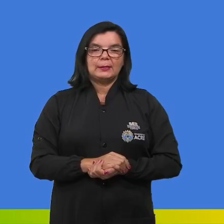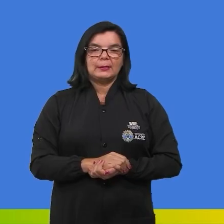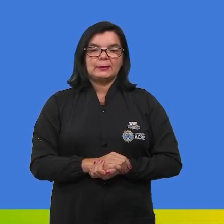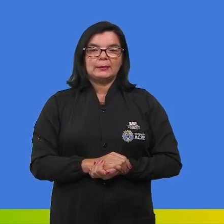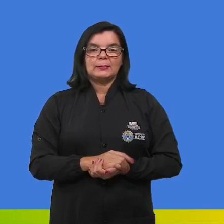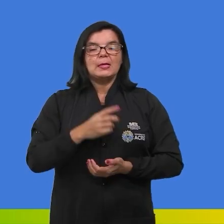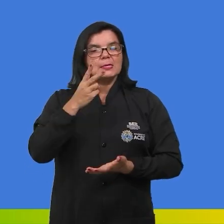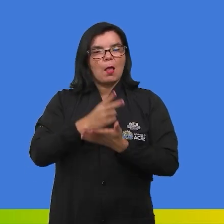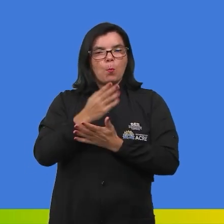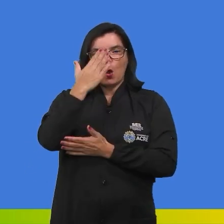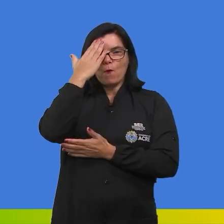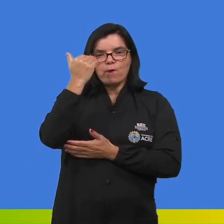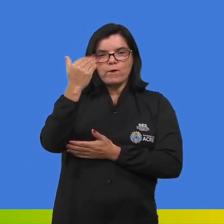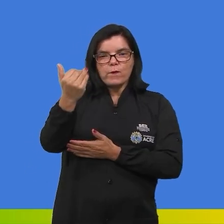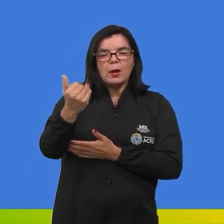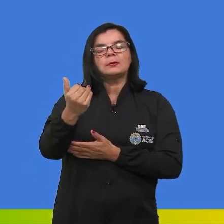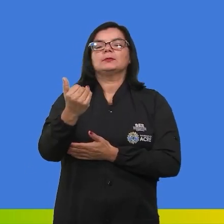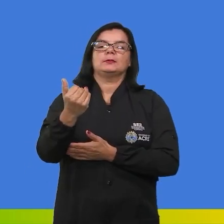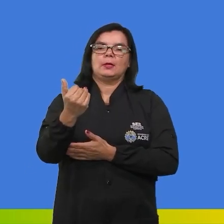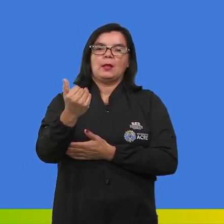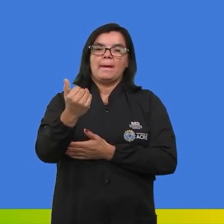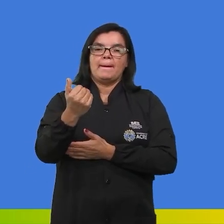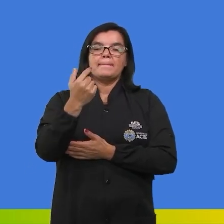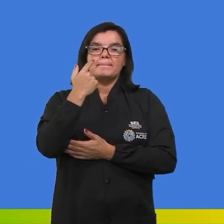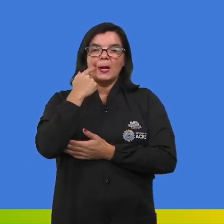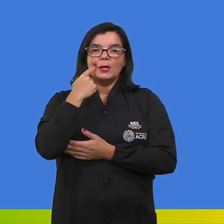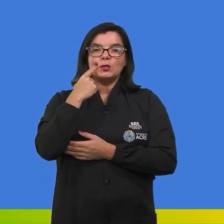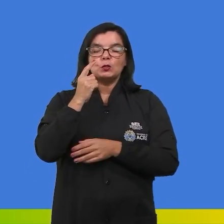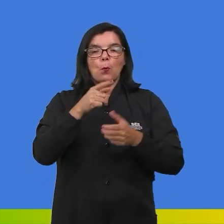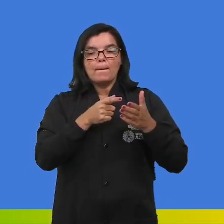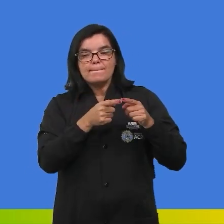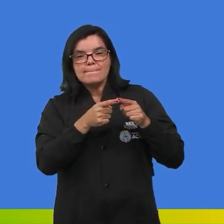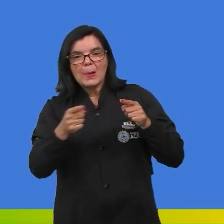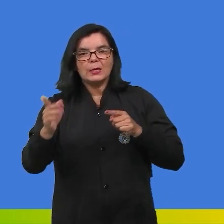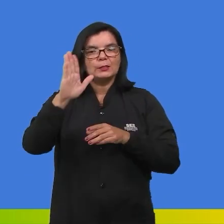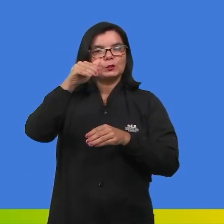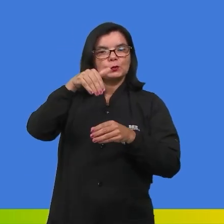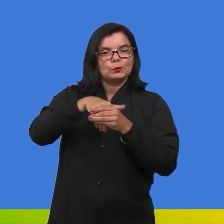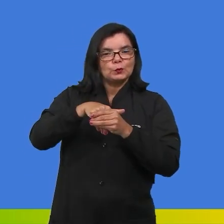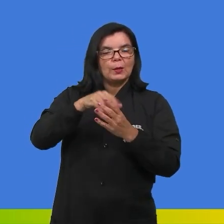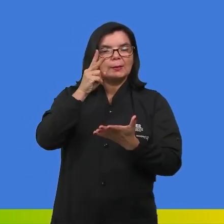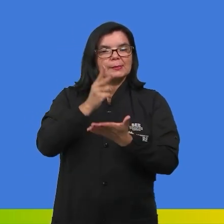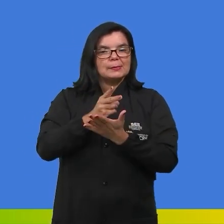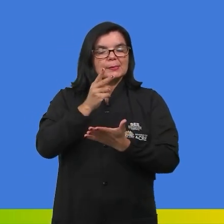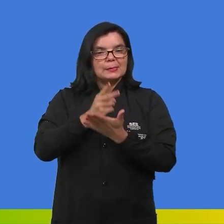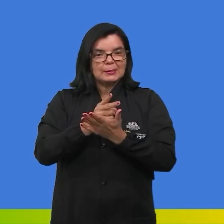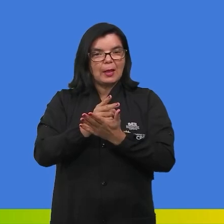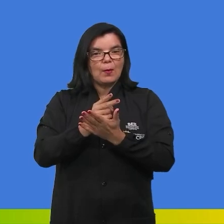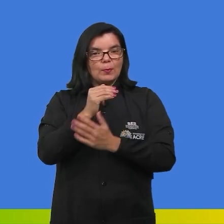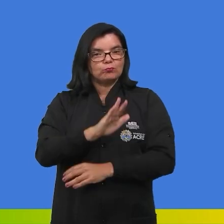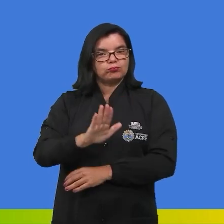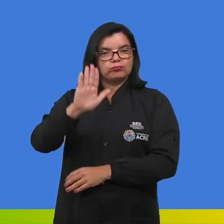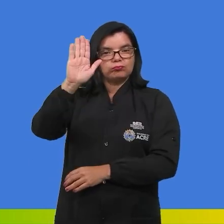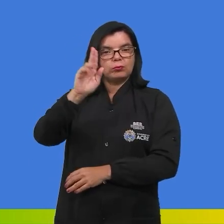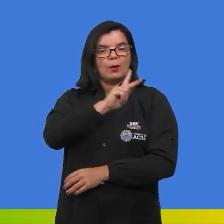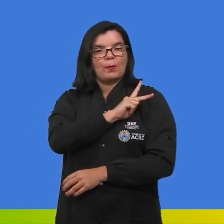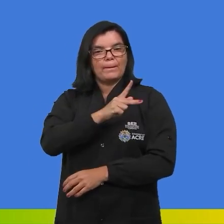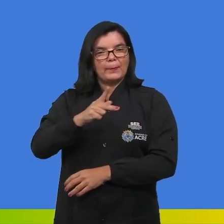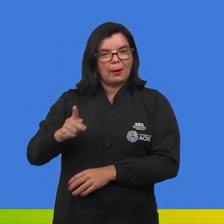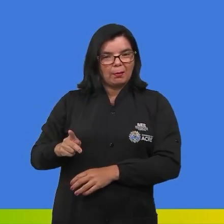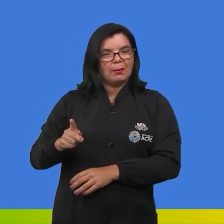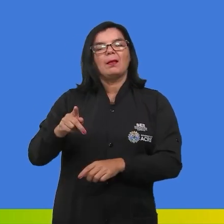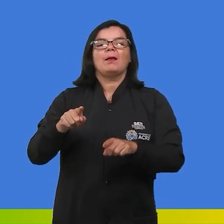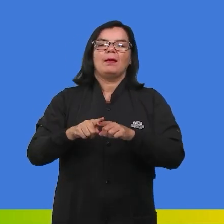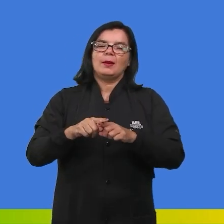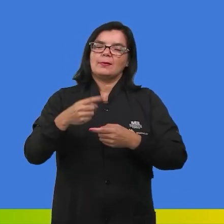ela fica sempre famosa pelas suas, principalmente no período de eleições, né? Tem sempre candidatos à presidência polêmicos